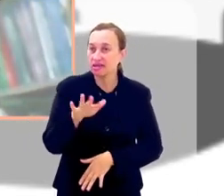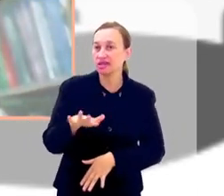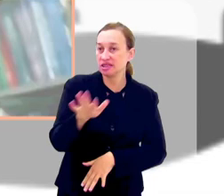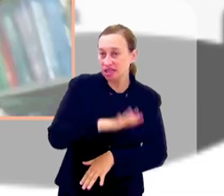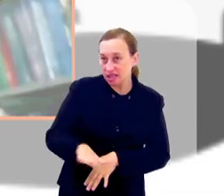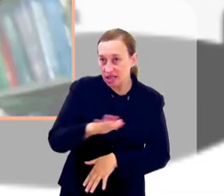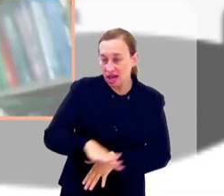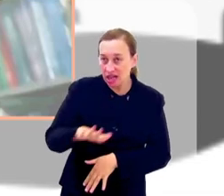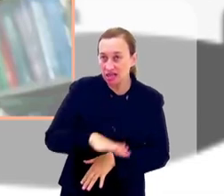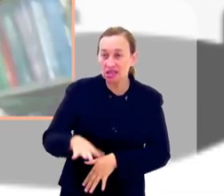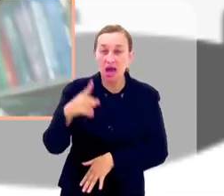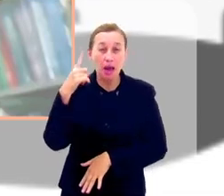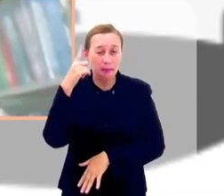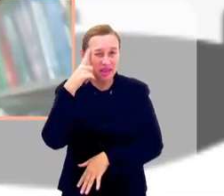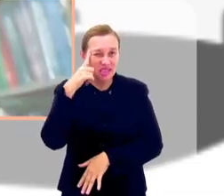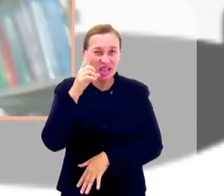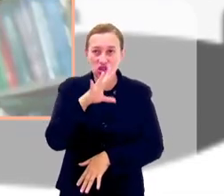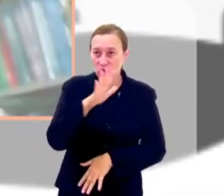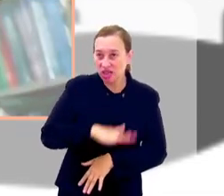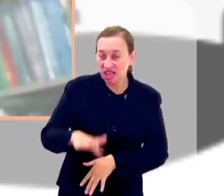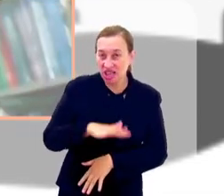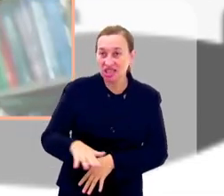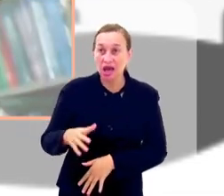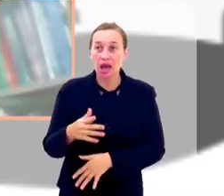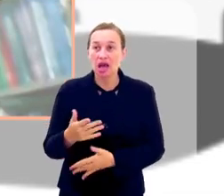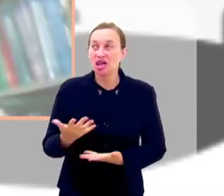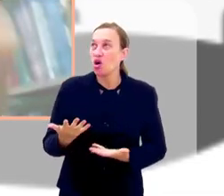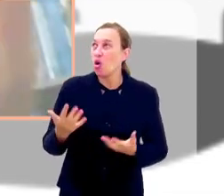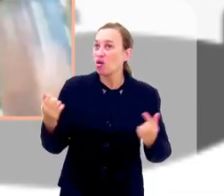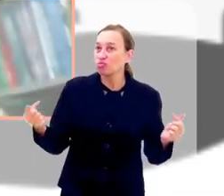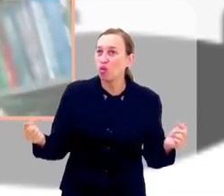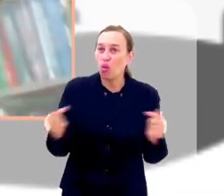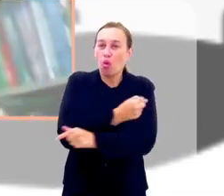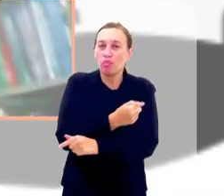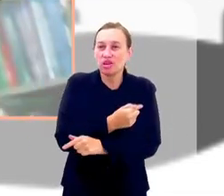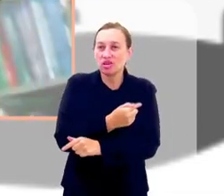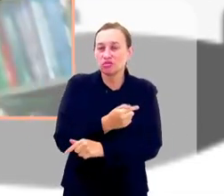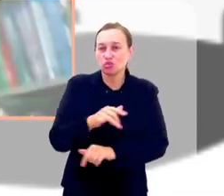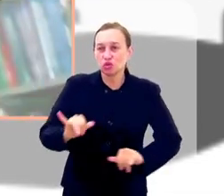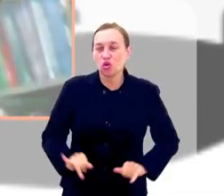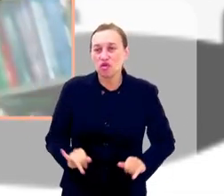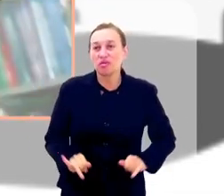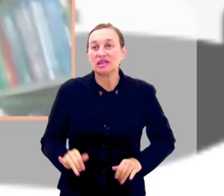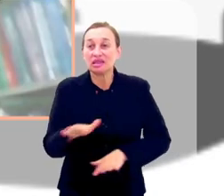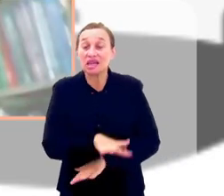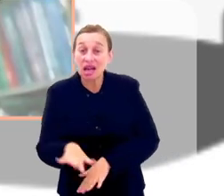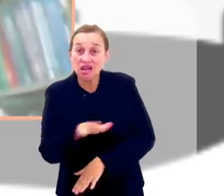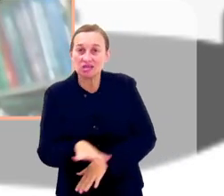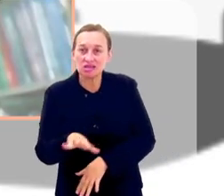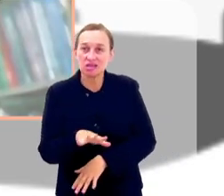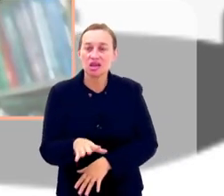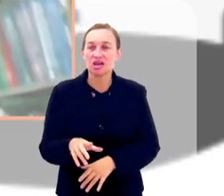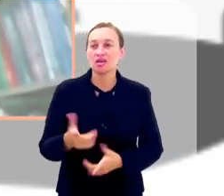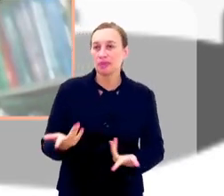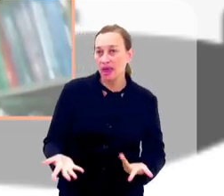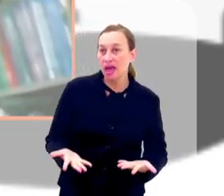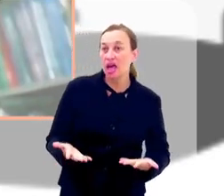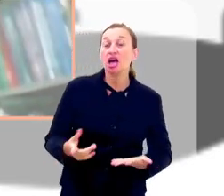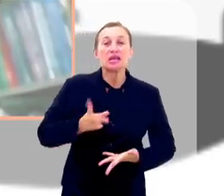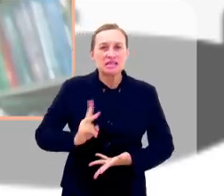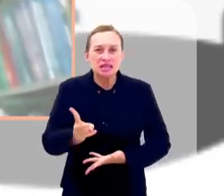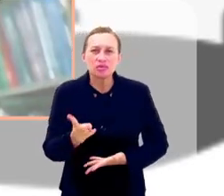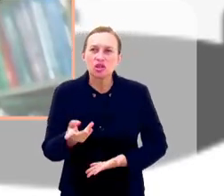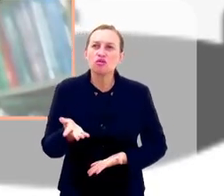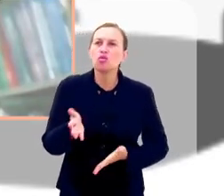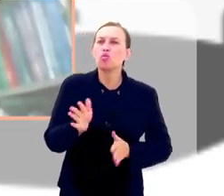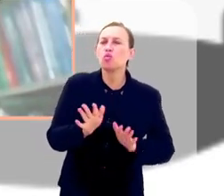você pensar em criança, já tem muita gente que não gosta, né? Porque criança não combina com sofrimento. Então, de alguma maneira, eu sempre tive